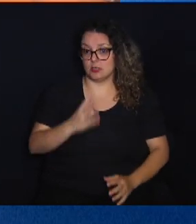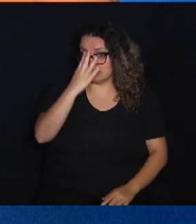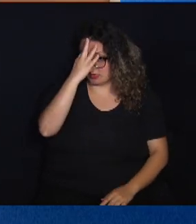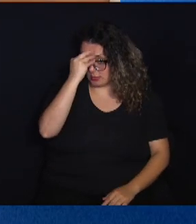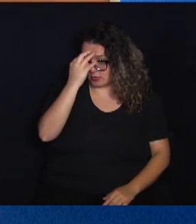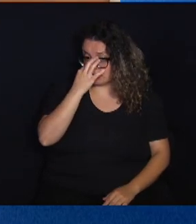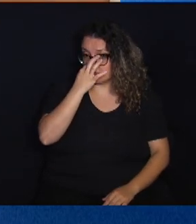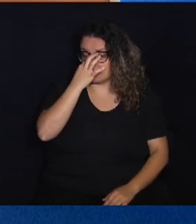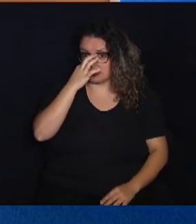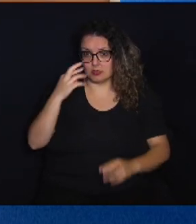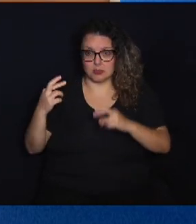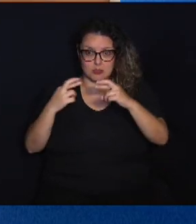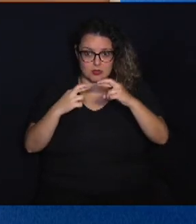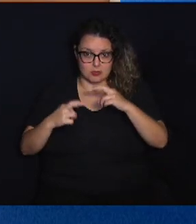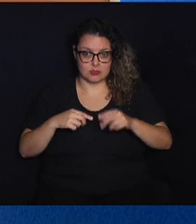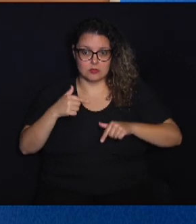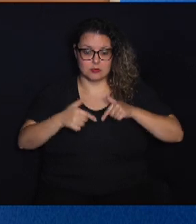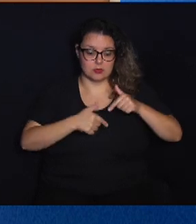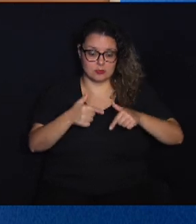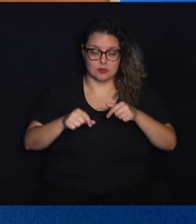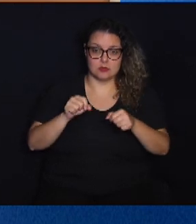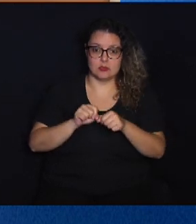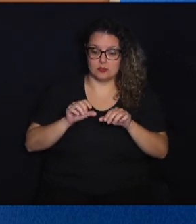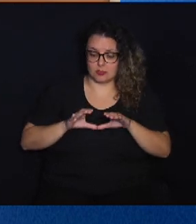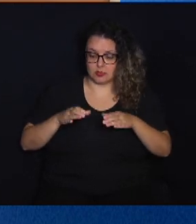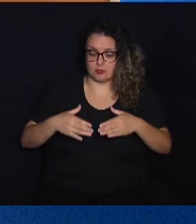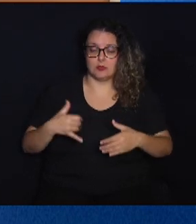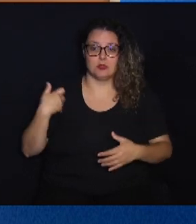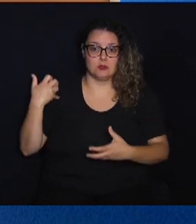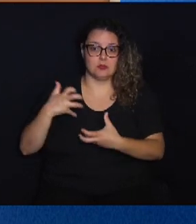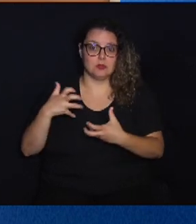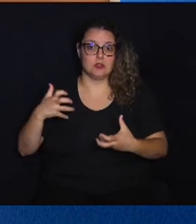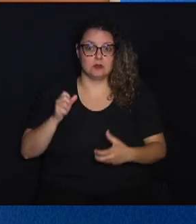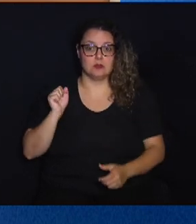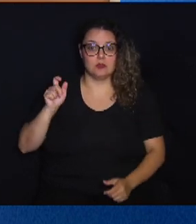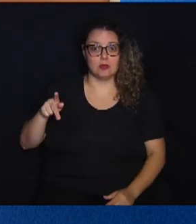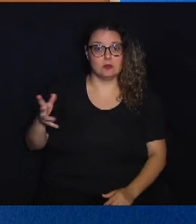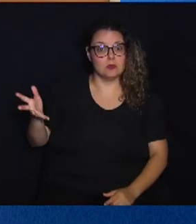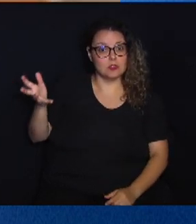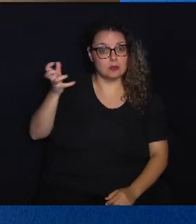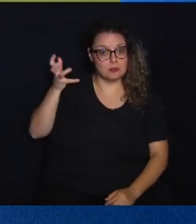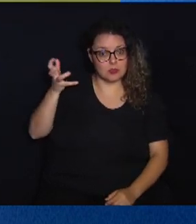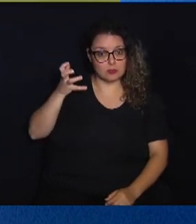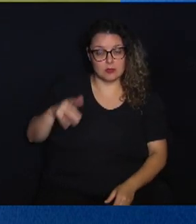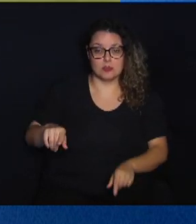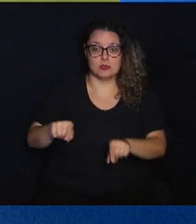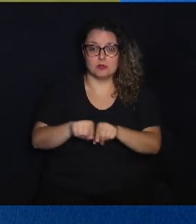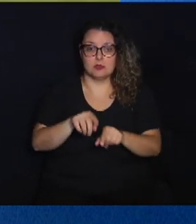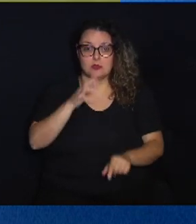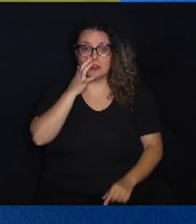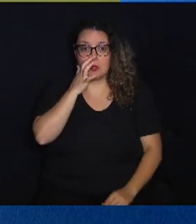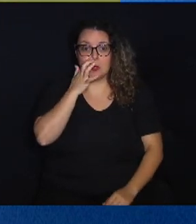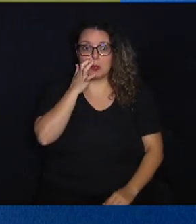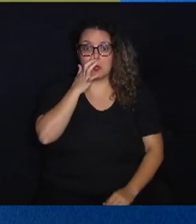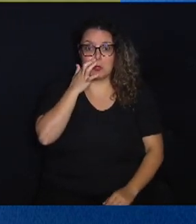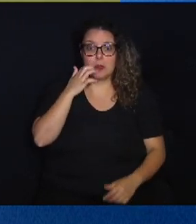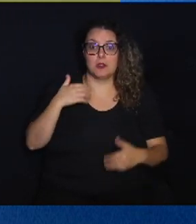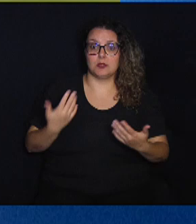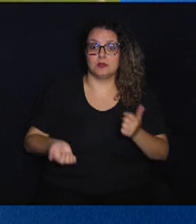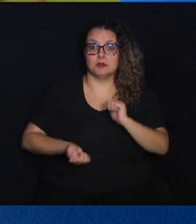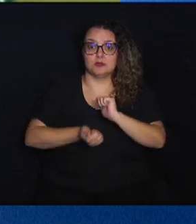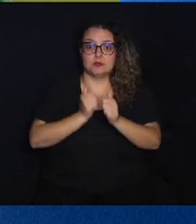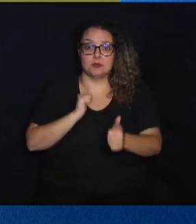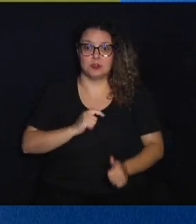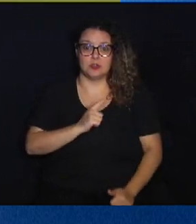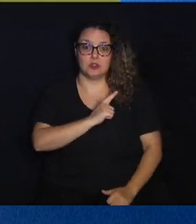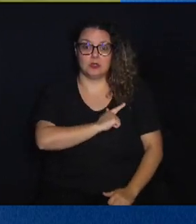Farmácia analisa o trabalho realizado pela Comissão dos Idosos, Aposentados e Pensionistas. E no esporte,